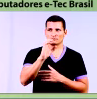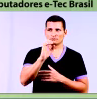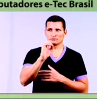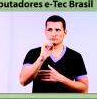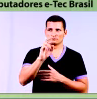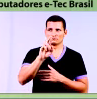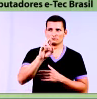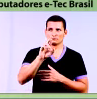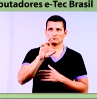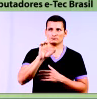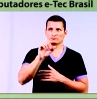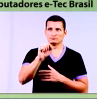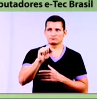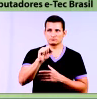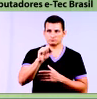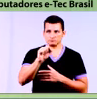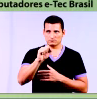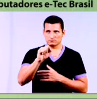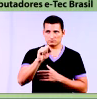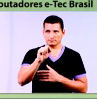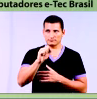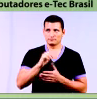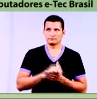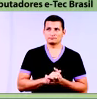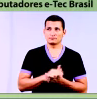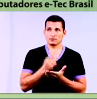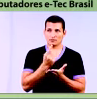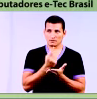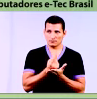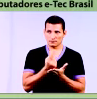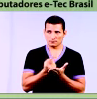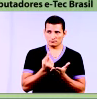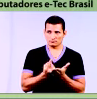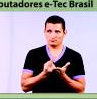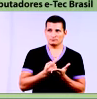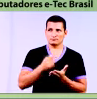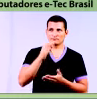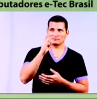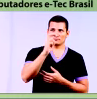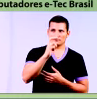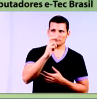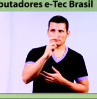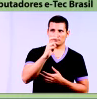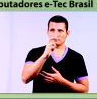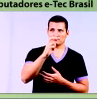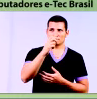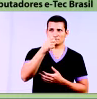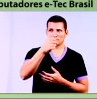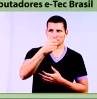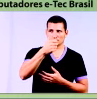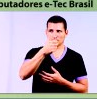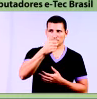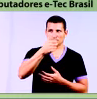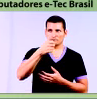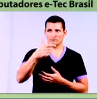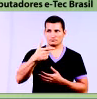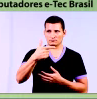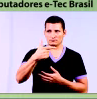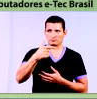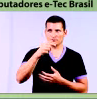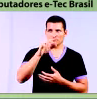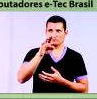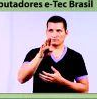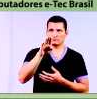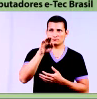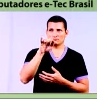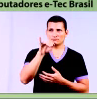no HD é de 512 bytes. Sempre? Né? Sempre, né? Um tamanho Sempre. fixo, né? 512 bytes. Ou seja, um disco rígido, eu tenho